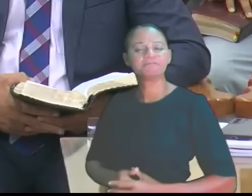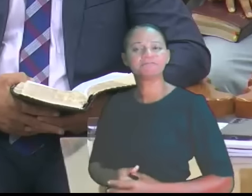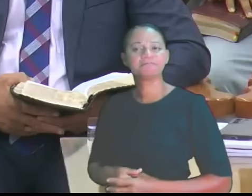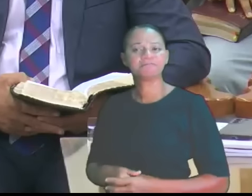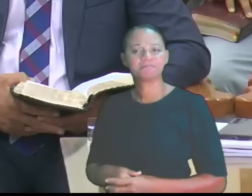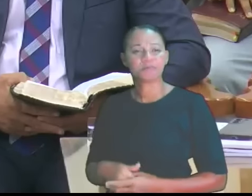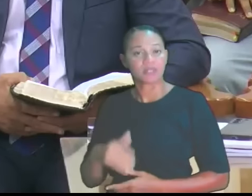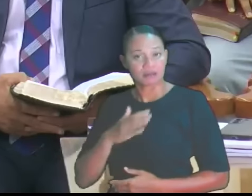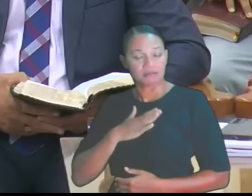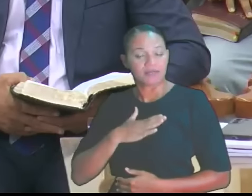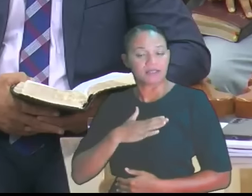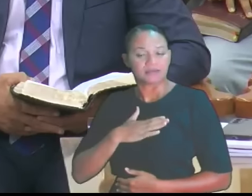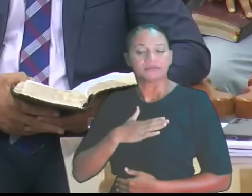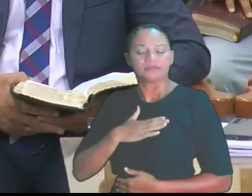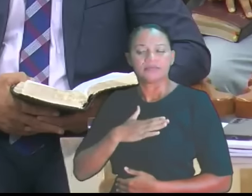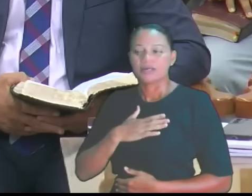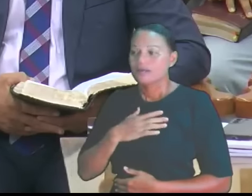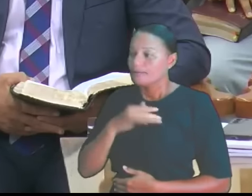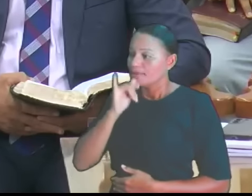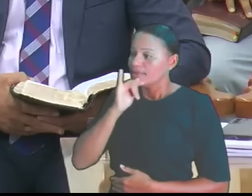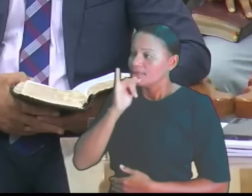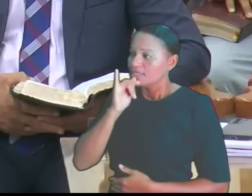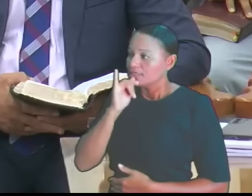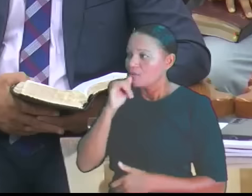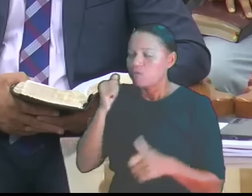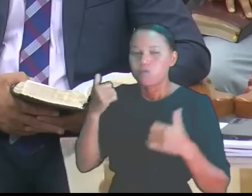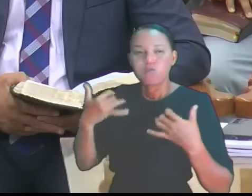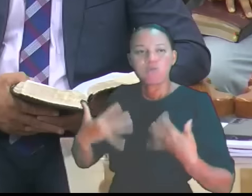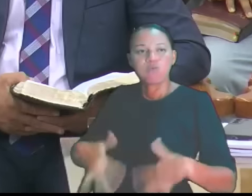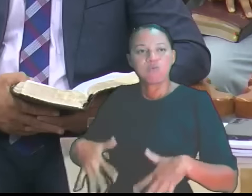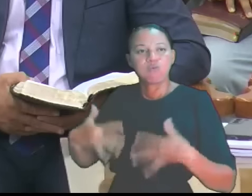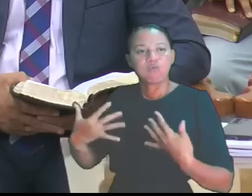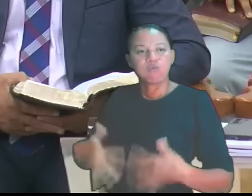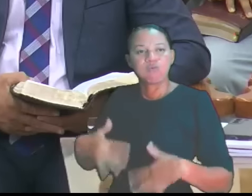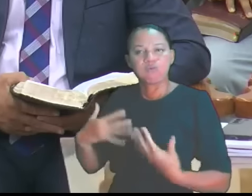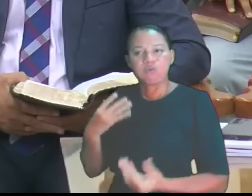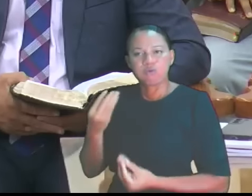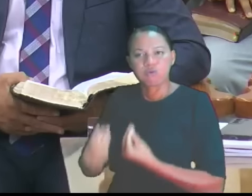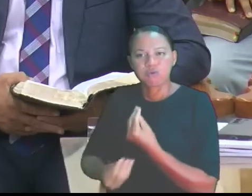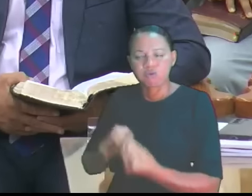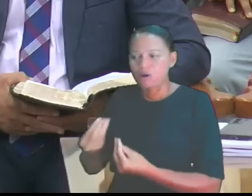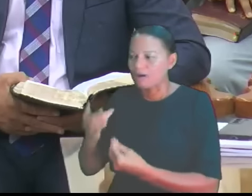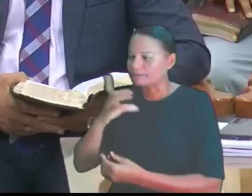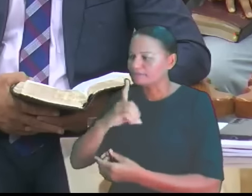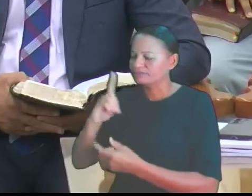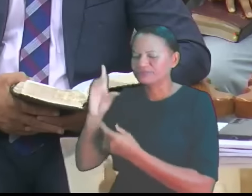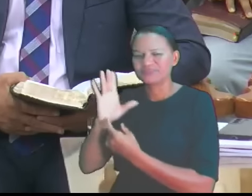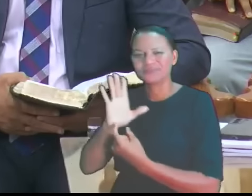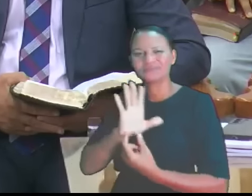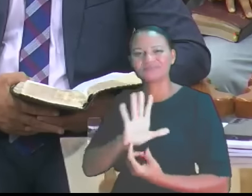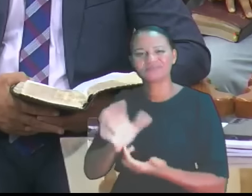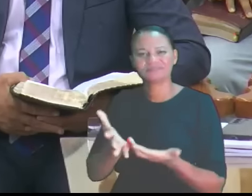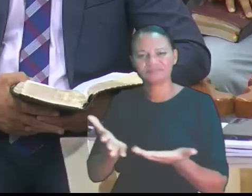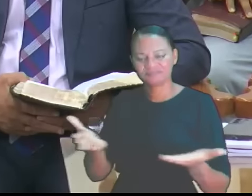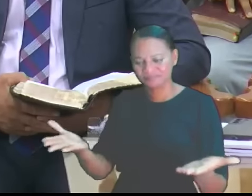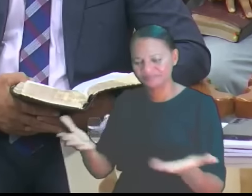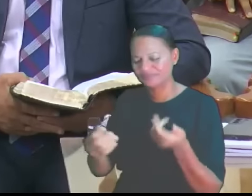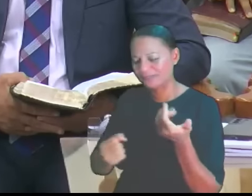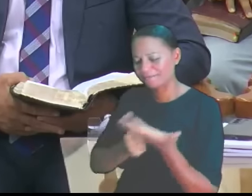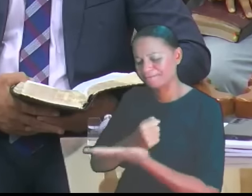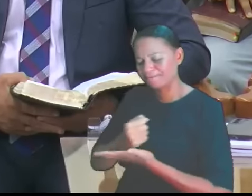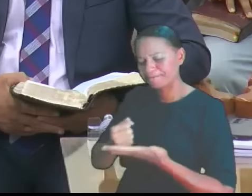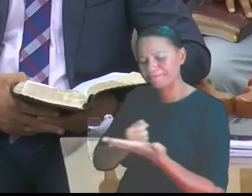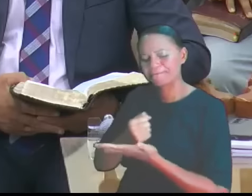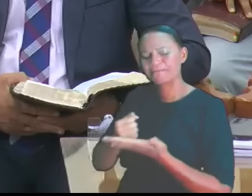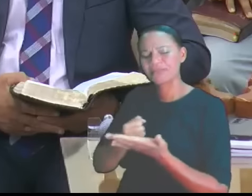para mim, um dos maiores exemplos de como Deus revela os princípios para